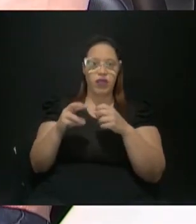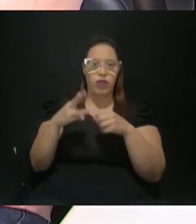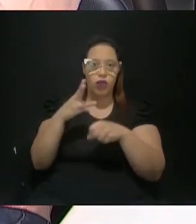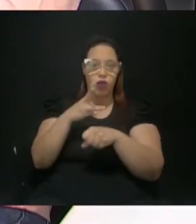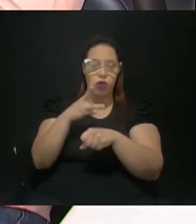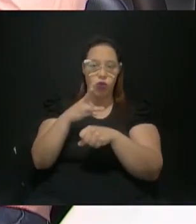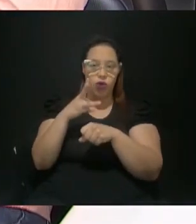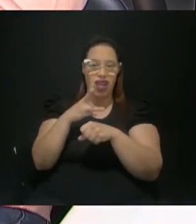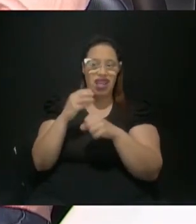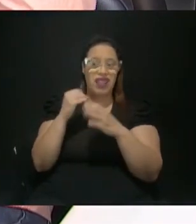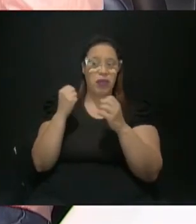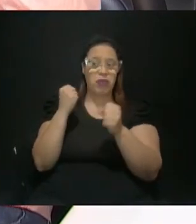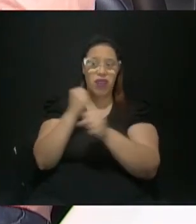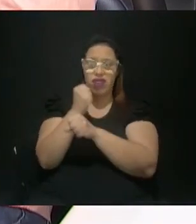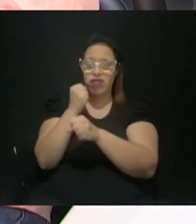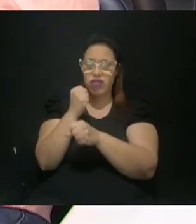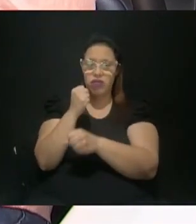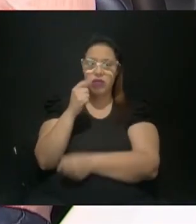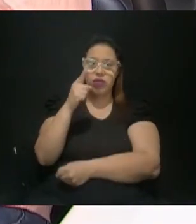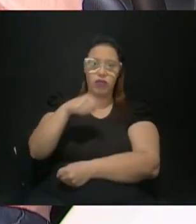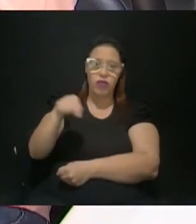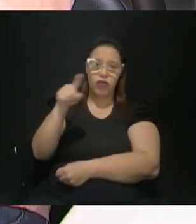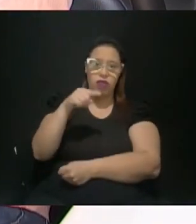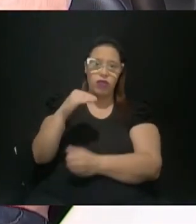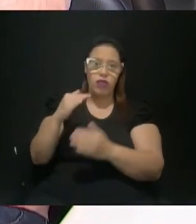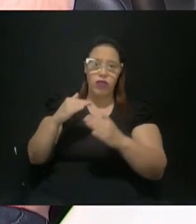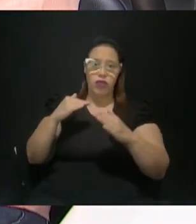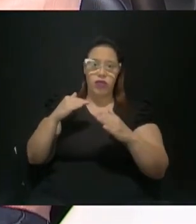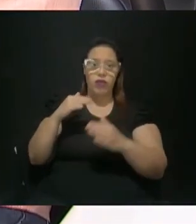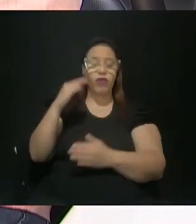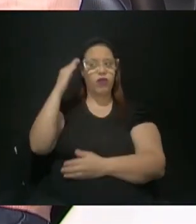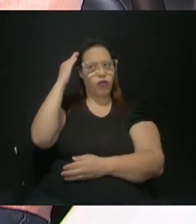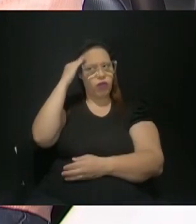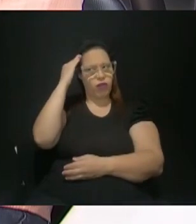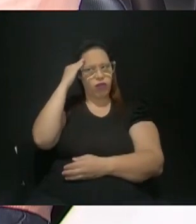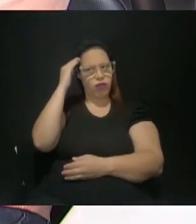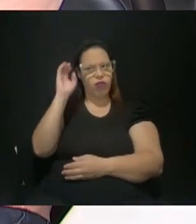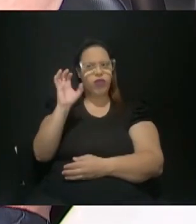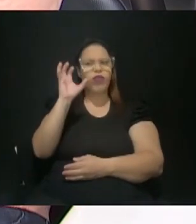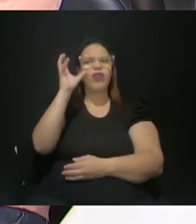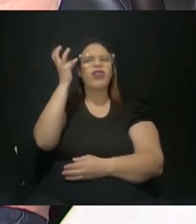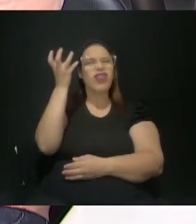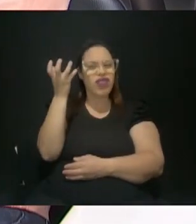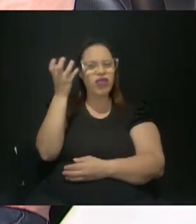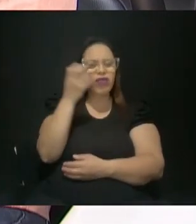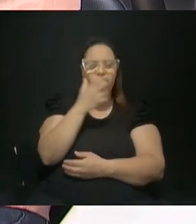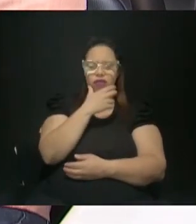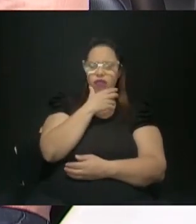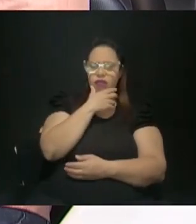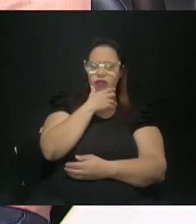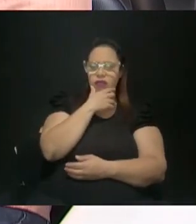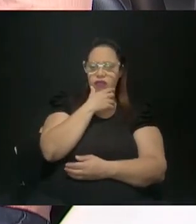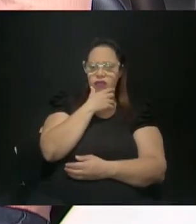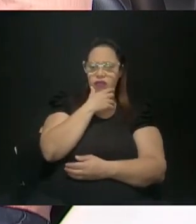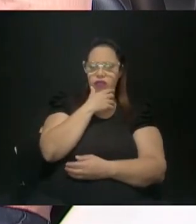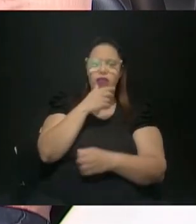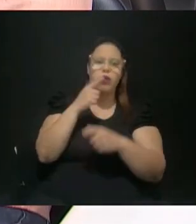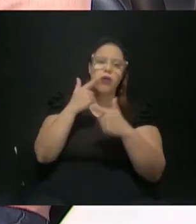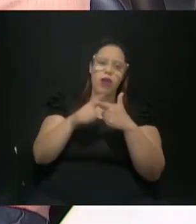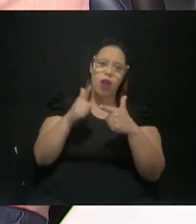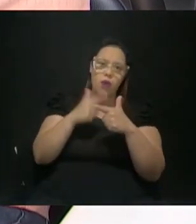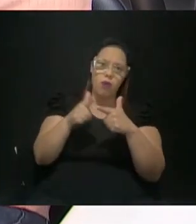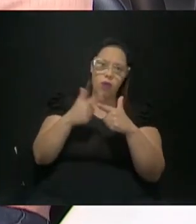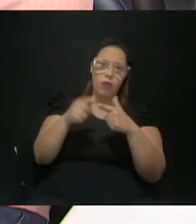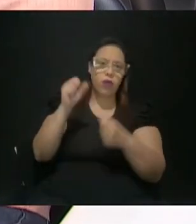funcionar. Vocês ali por trás ficam sabendo o que realmente está acontecendo? Em relação ao problema, sim. Em relação